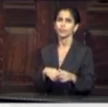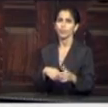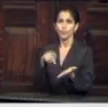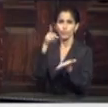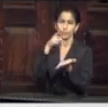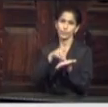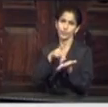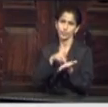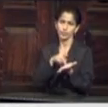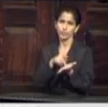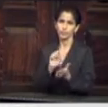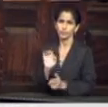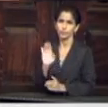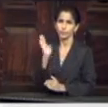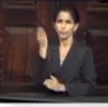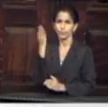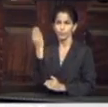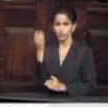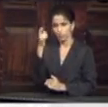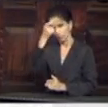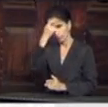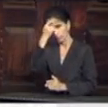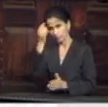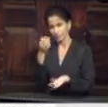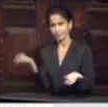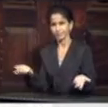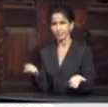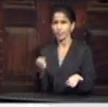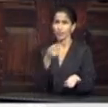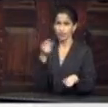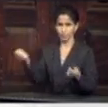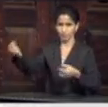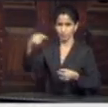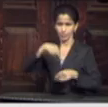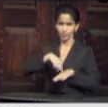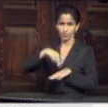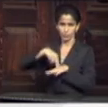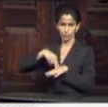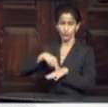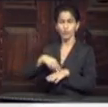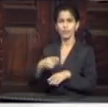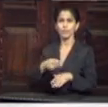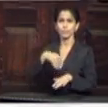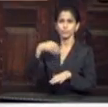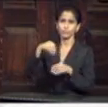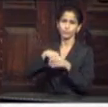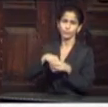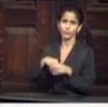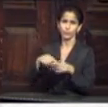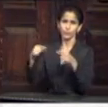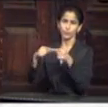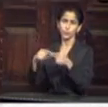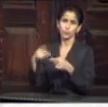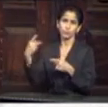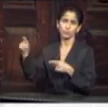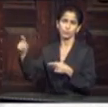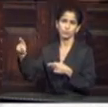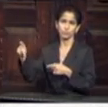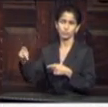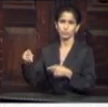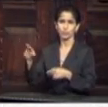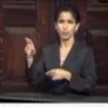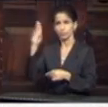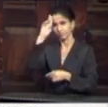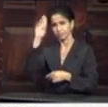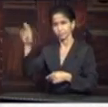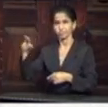honestidade e não falsidade ideológica. Vem aqui e diz: eu estou votando de acordo com o interesse dos